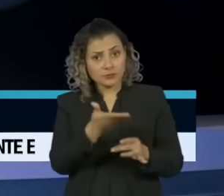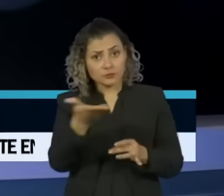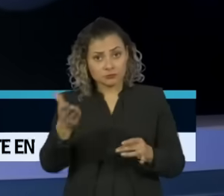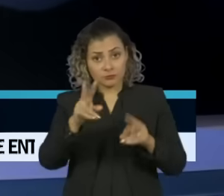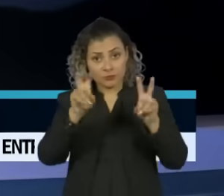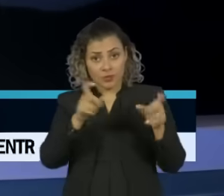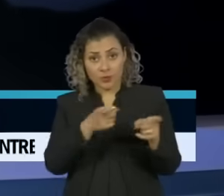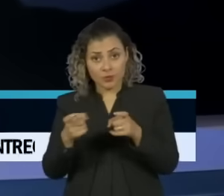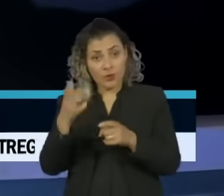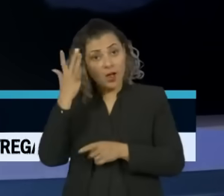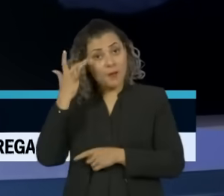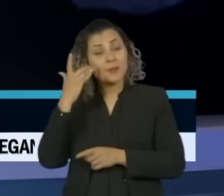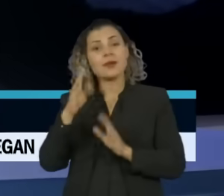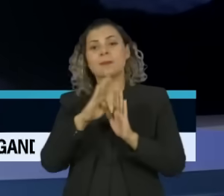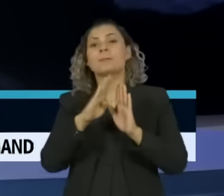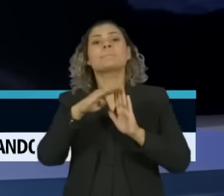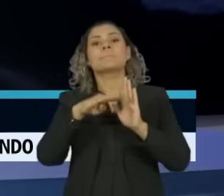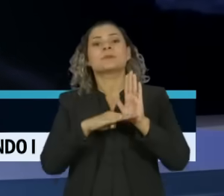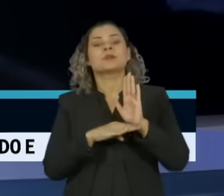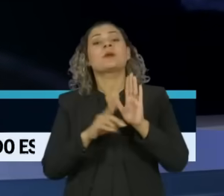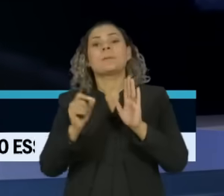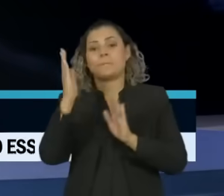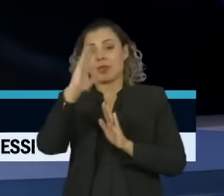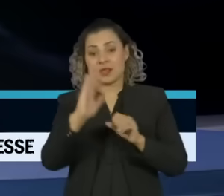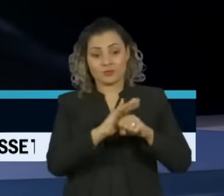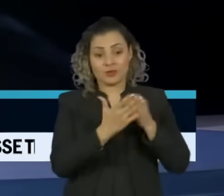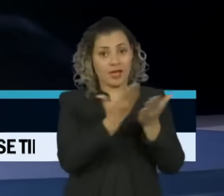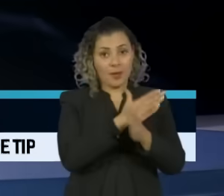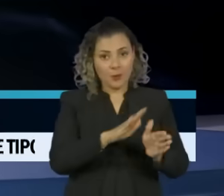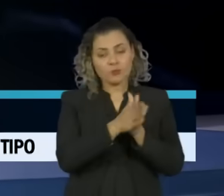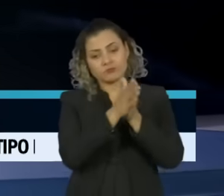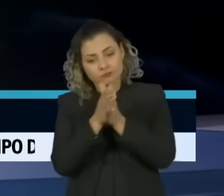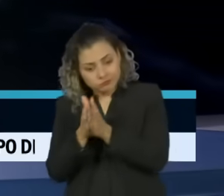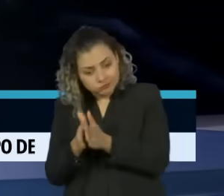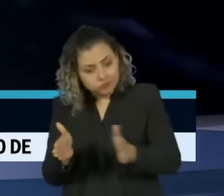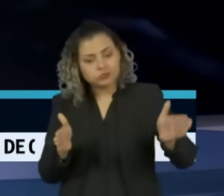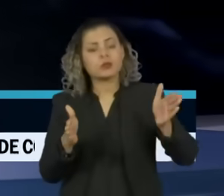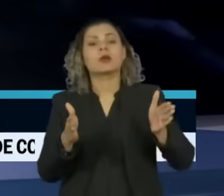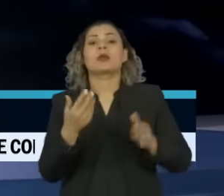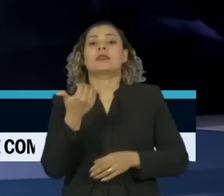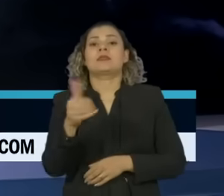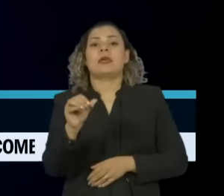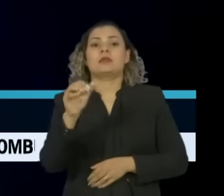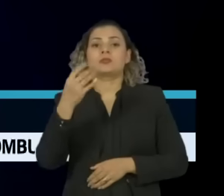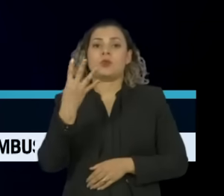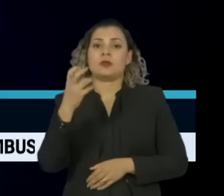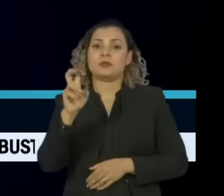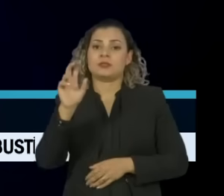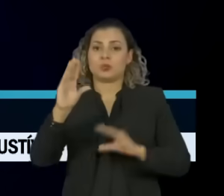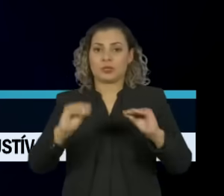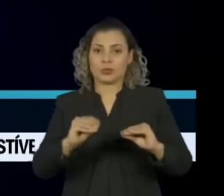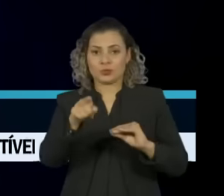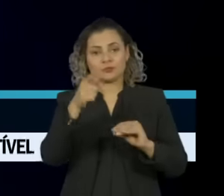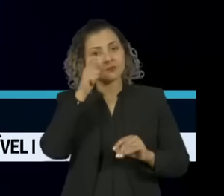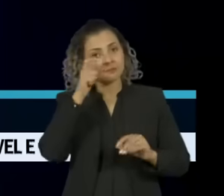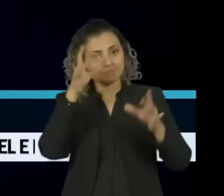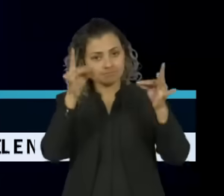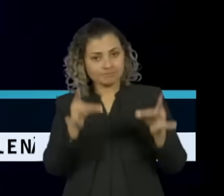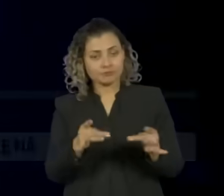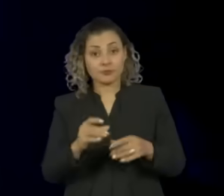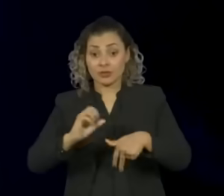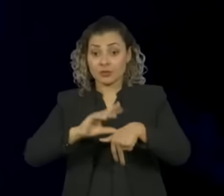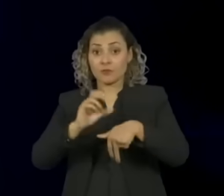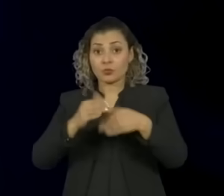essa reunião amanhã no programa O Brasil Depois da Crise, a partir das 10h45 da noite. E veja a seguir, TV